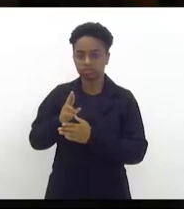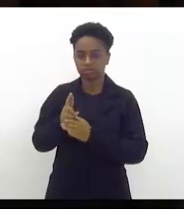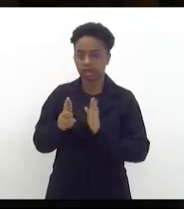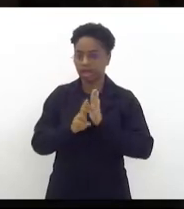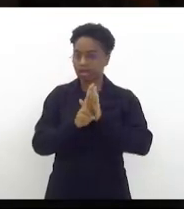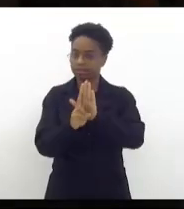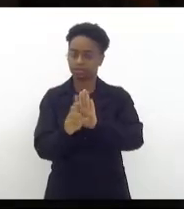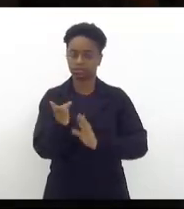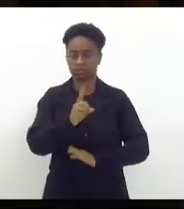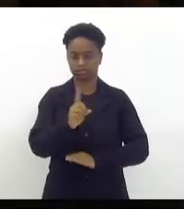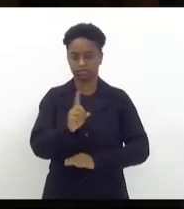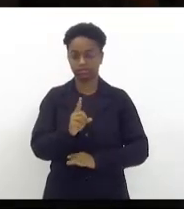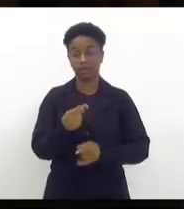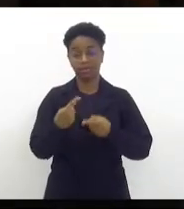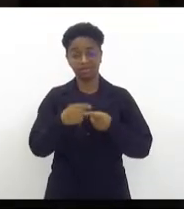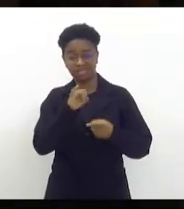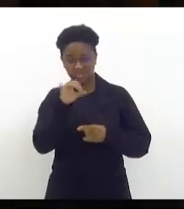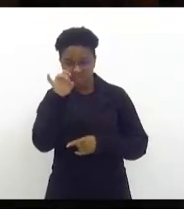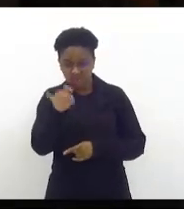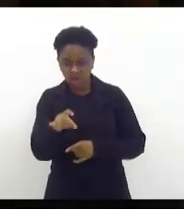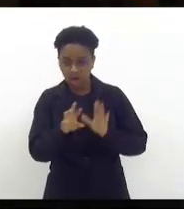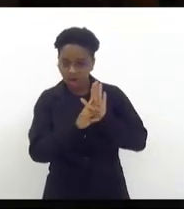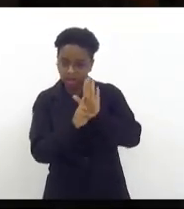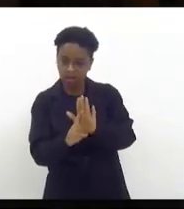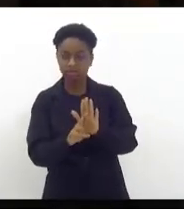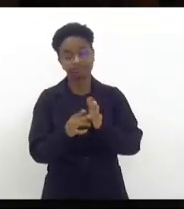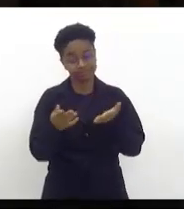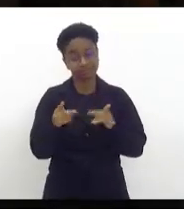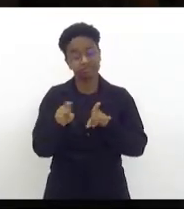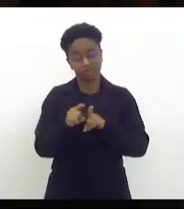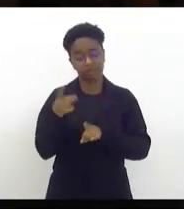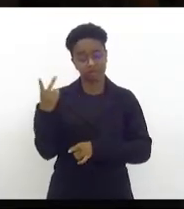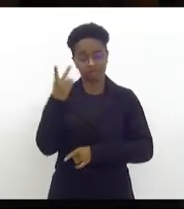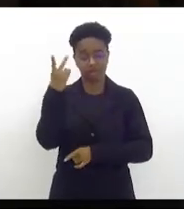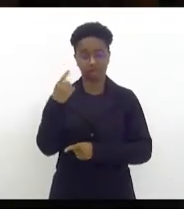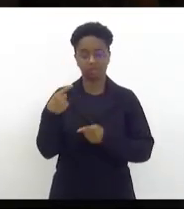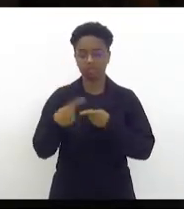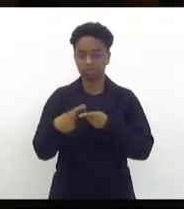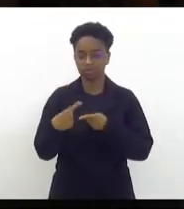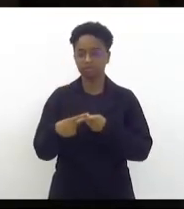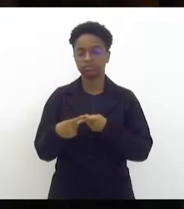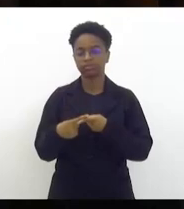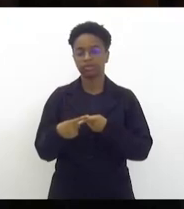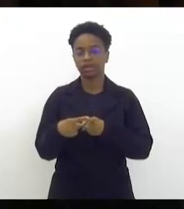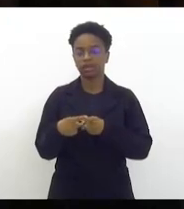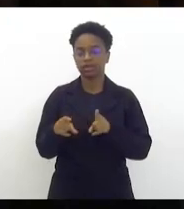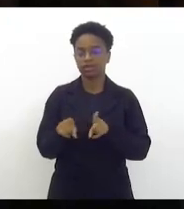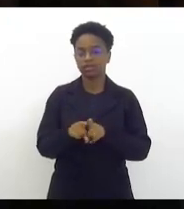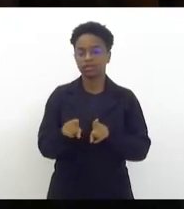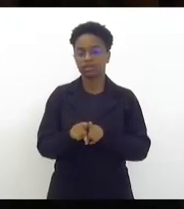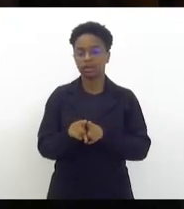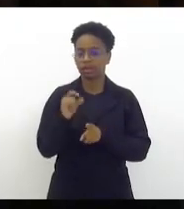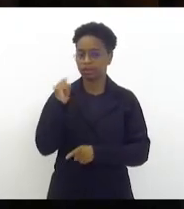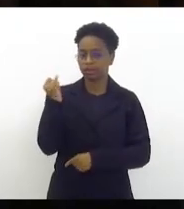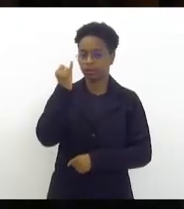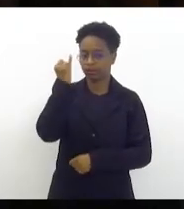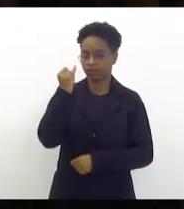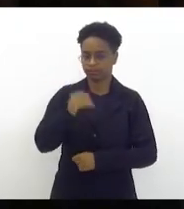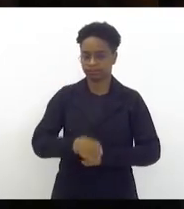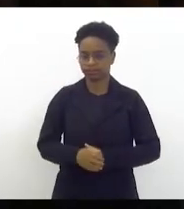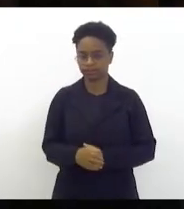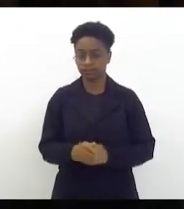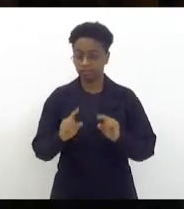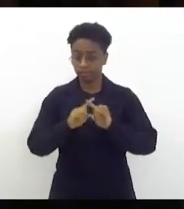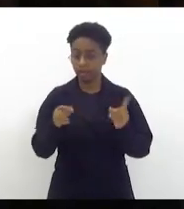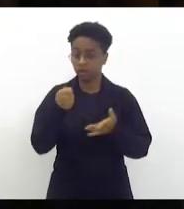por representatividade, ainda assim valeria a pena, ainda assim era importante. Mas é